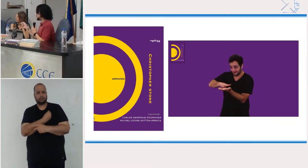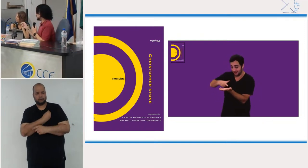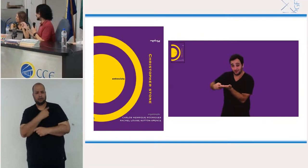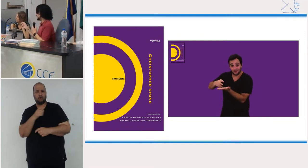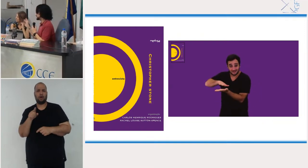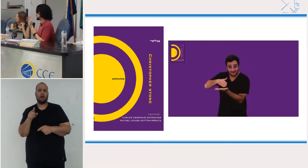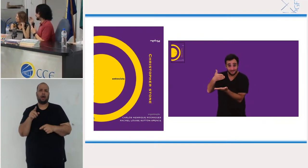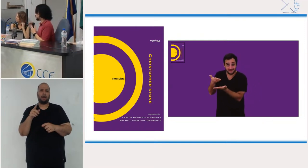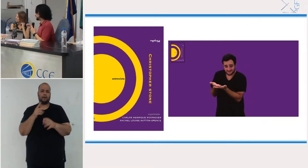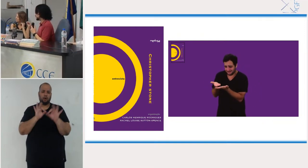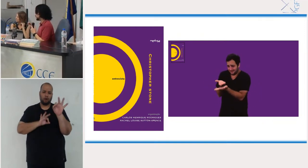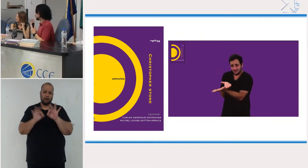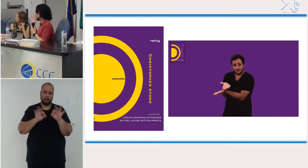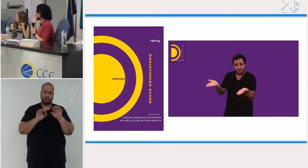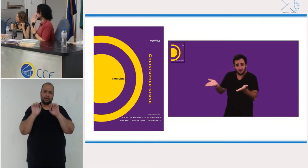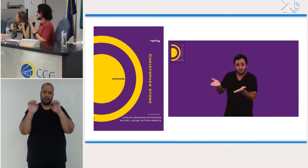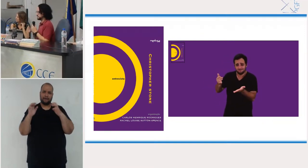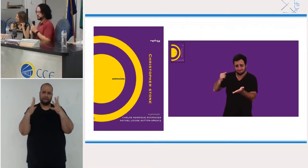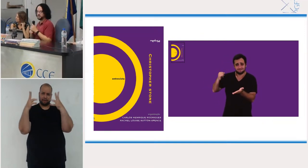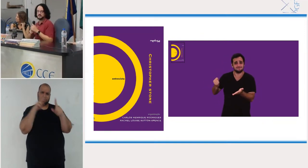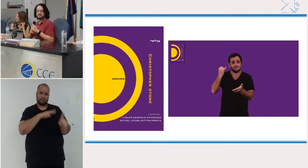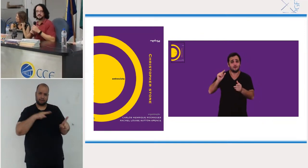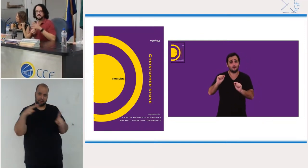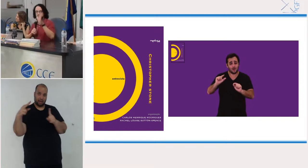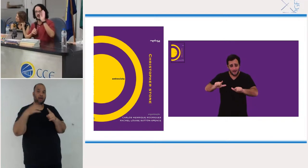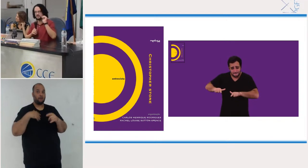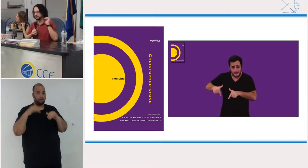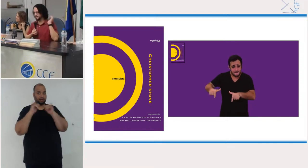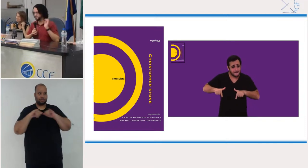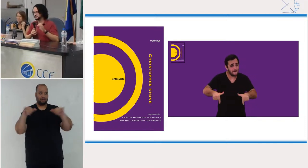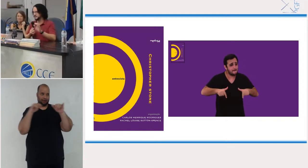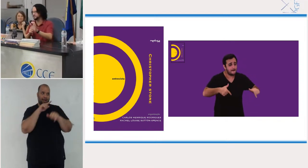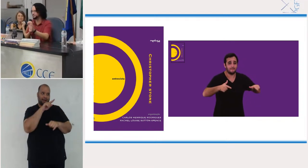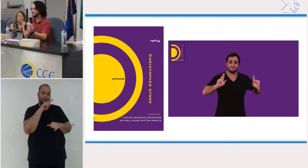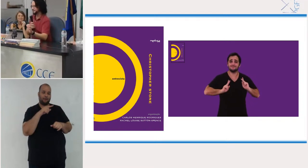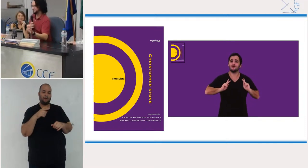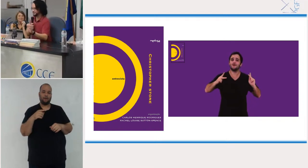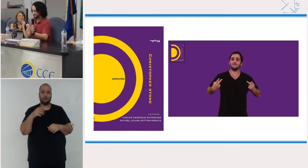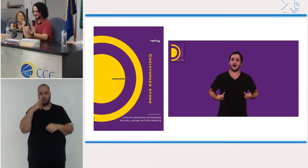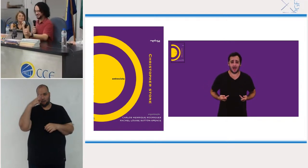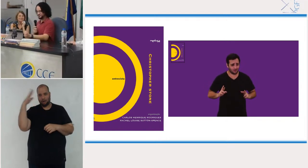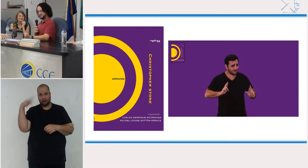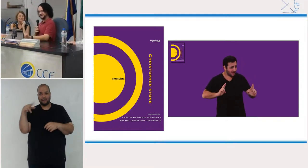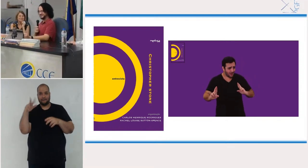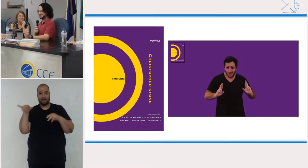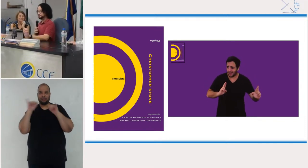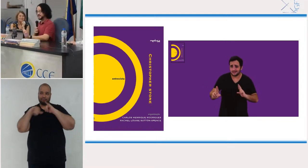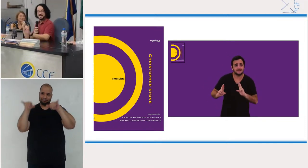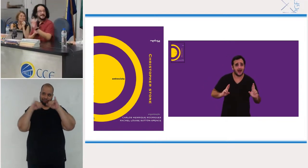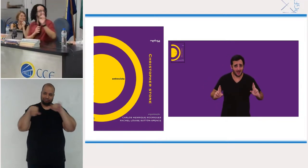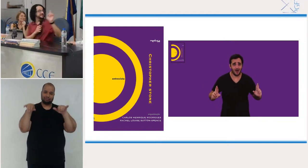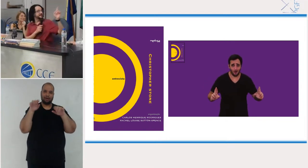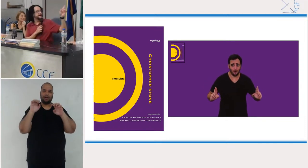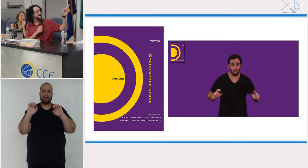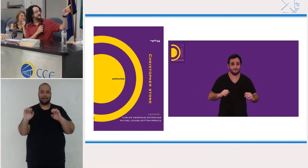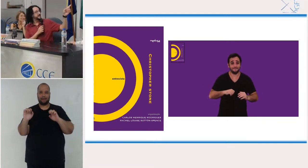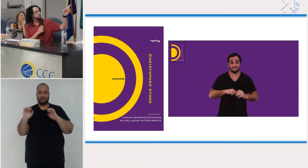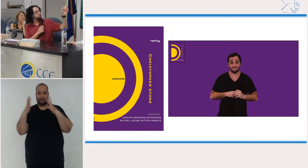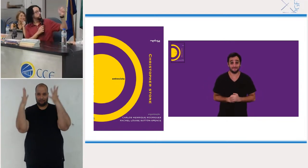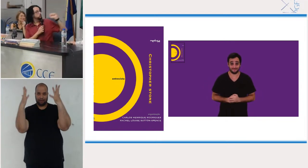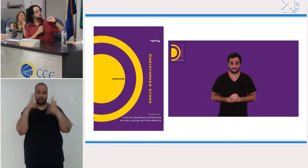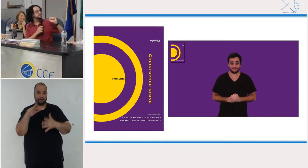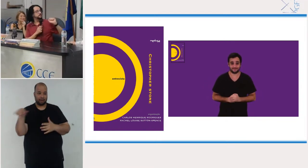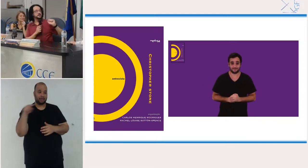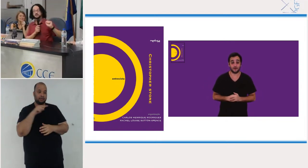de visibilização, eu comento no final que eu vou fazer propaganda dele, aí o Arley vai abrir o site para a gente fazer a propaganda. E é